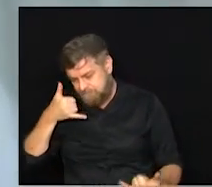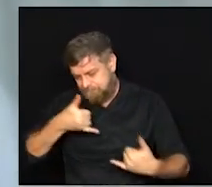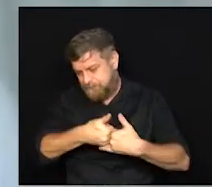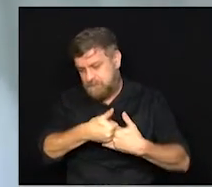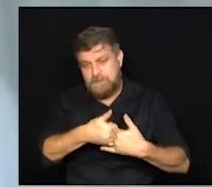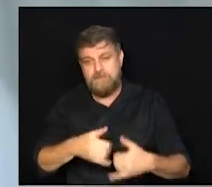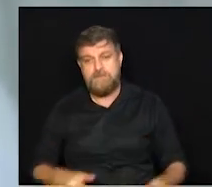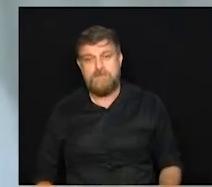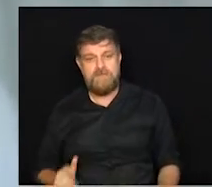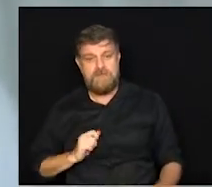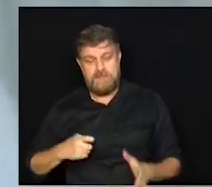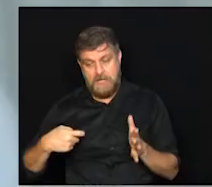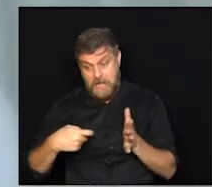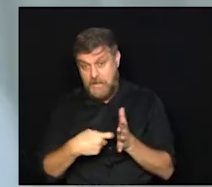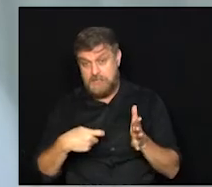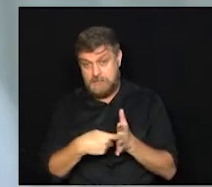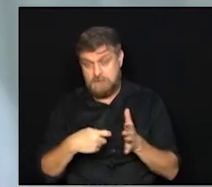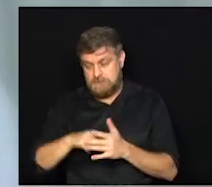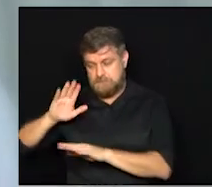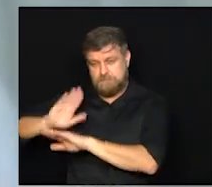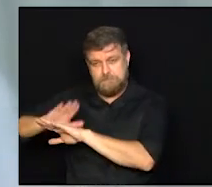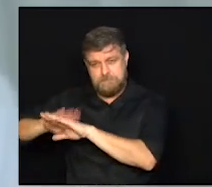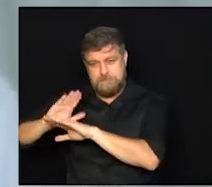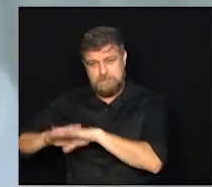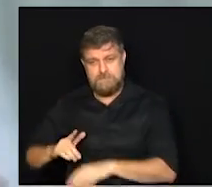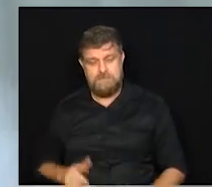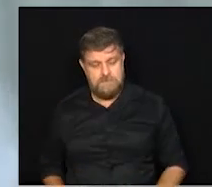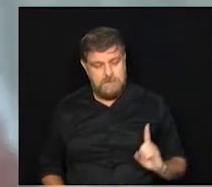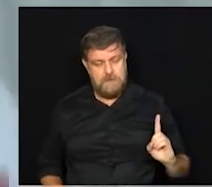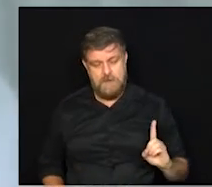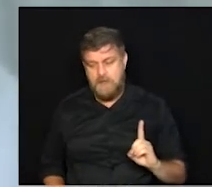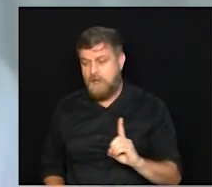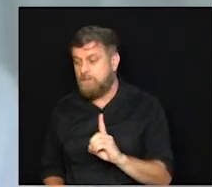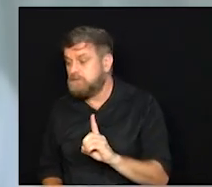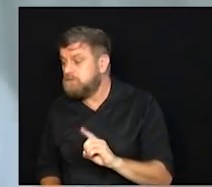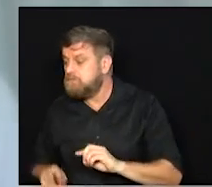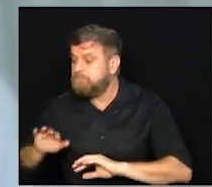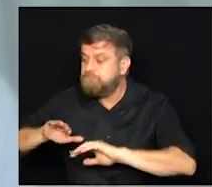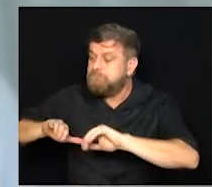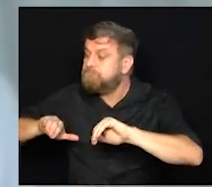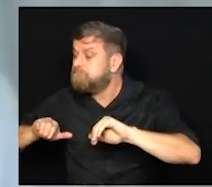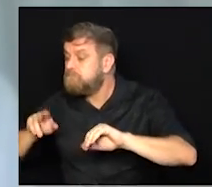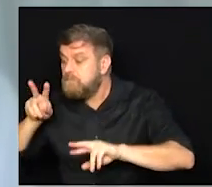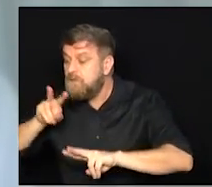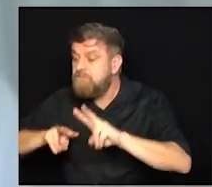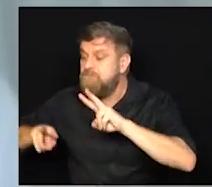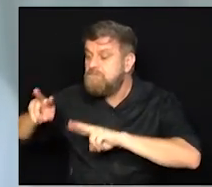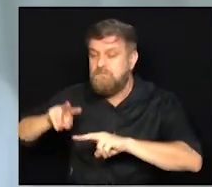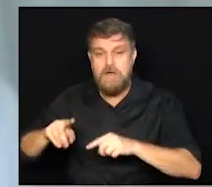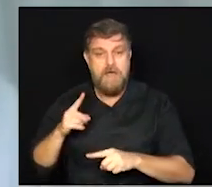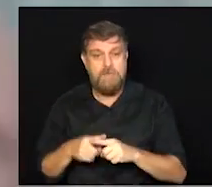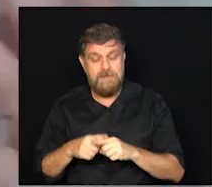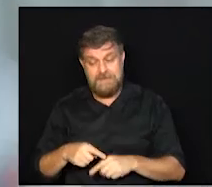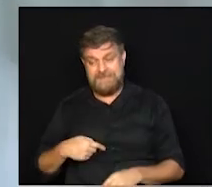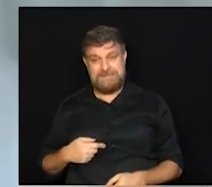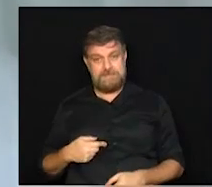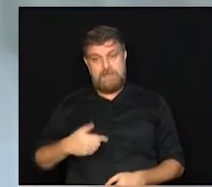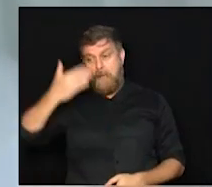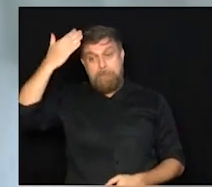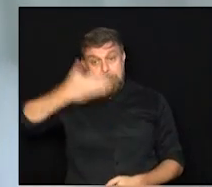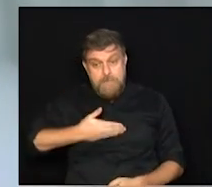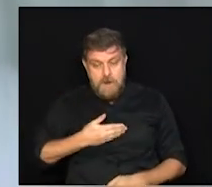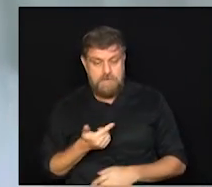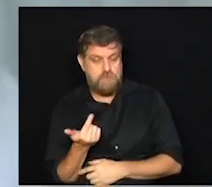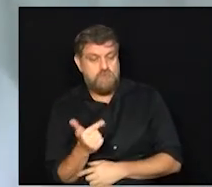aí a gente fazia a denúncia, a pessoa às vezes ia lá, ia verificar, porque, gente, é indício, a gente não precisa ter certeza